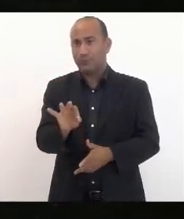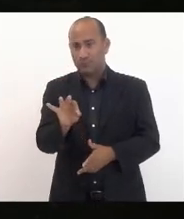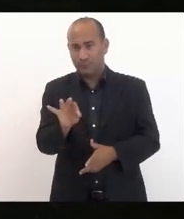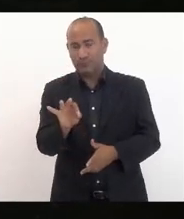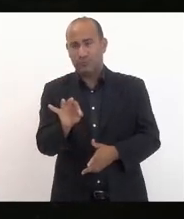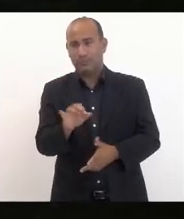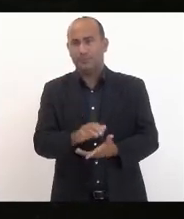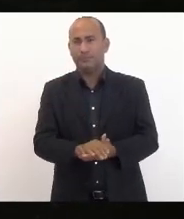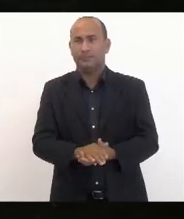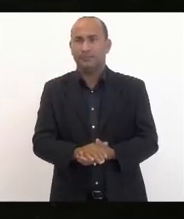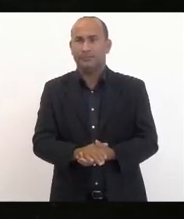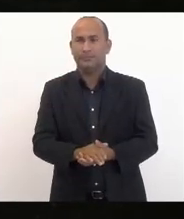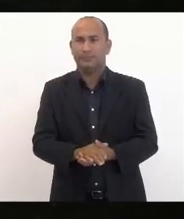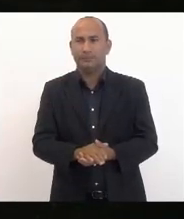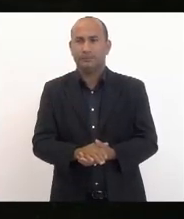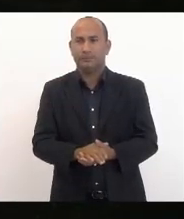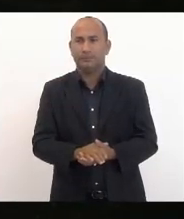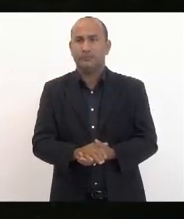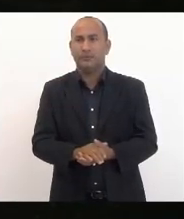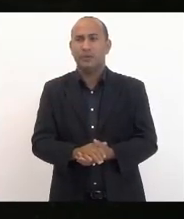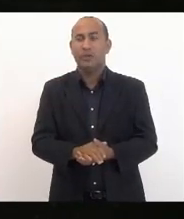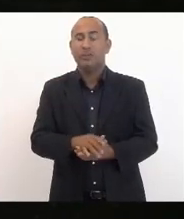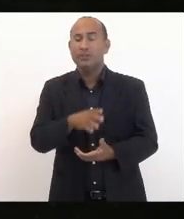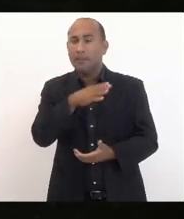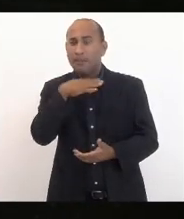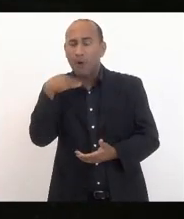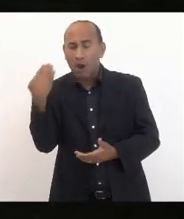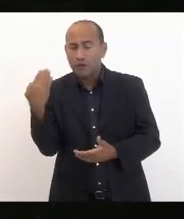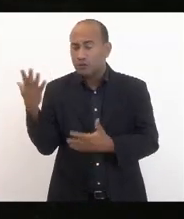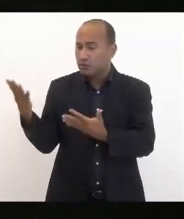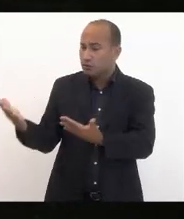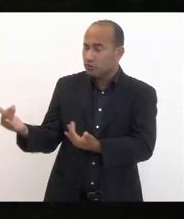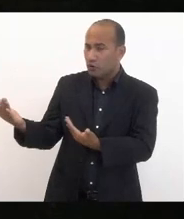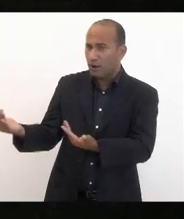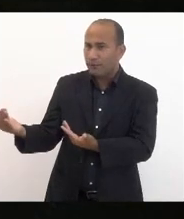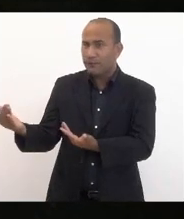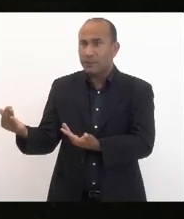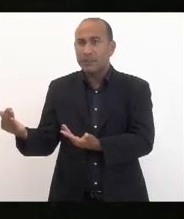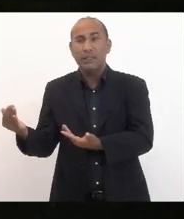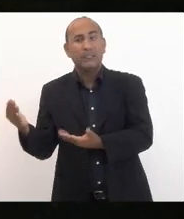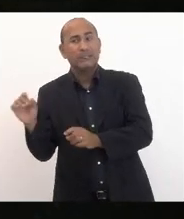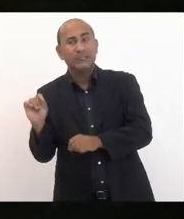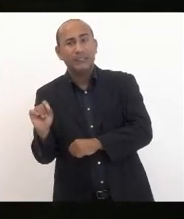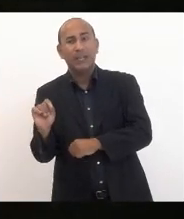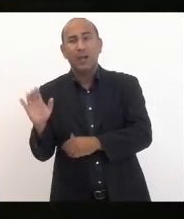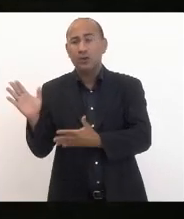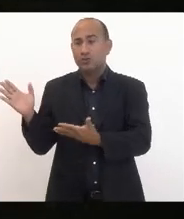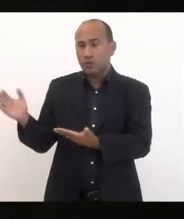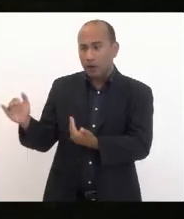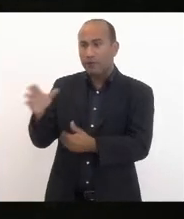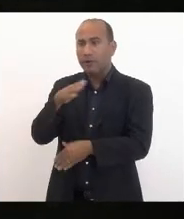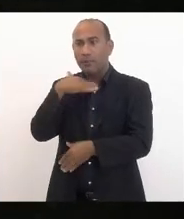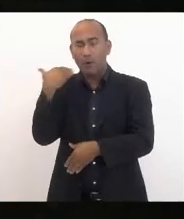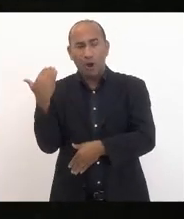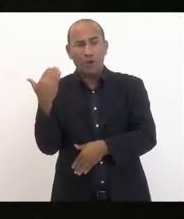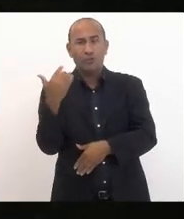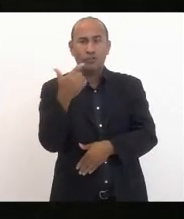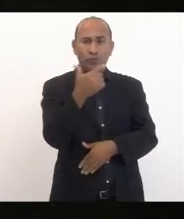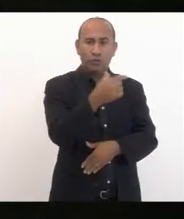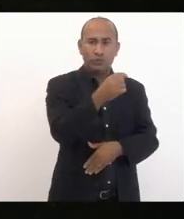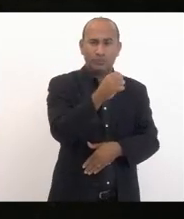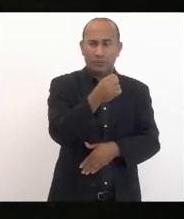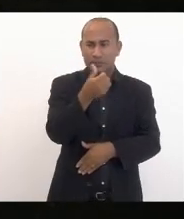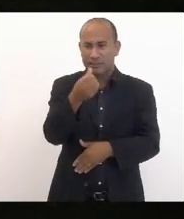80% de chances de morte de jovens, e os jovens mortos entre 2016